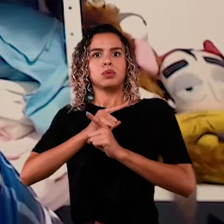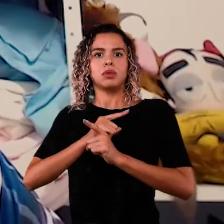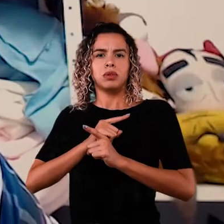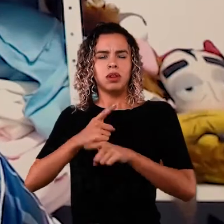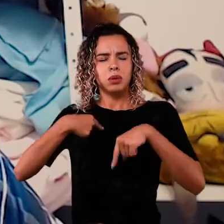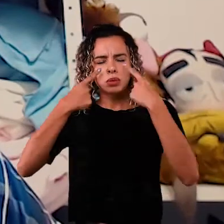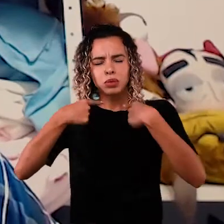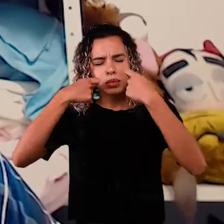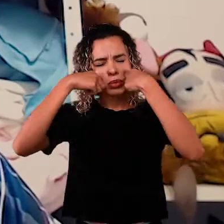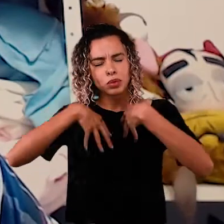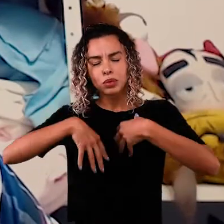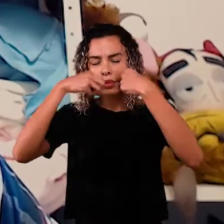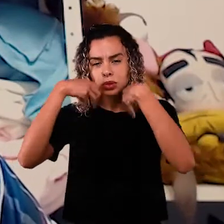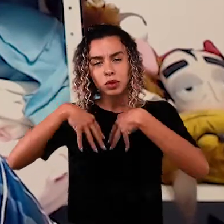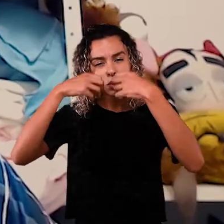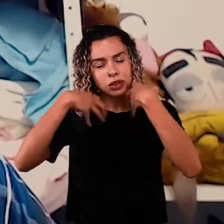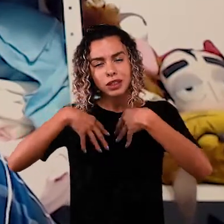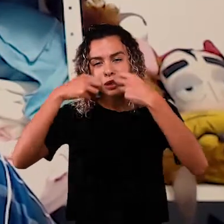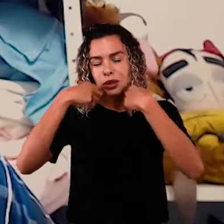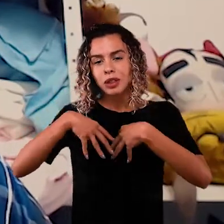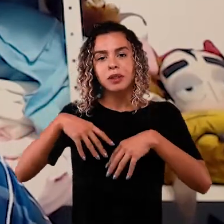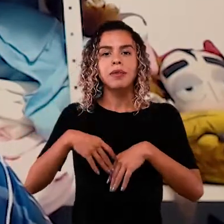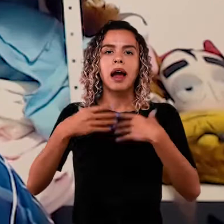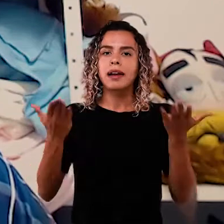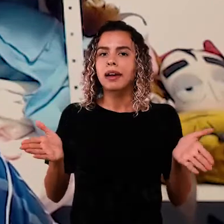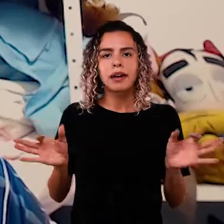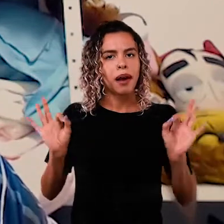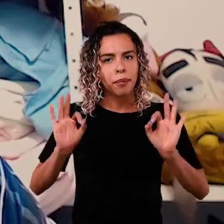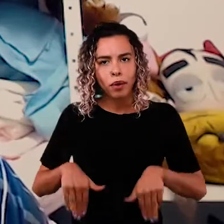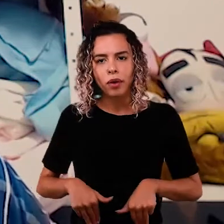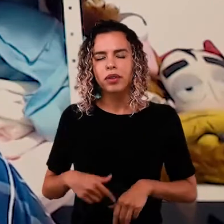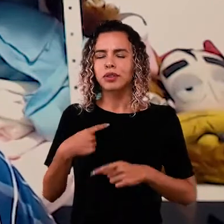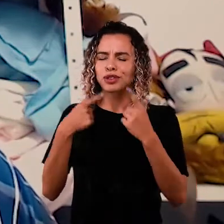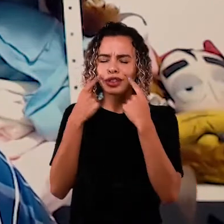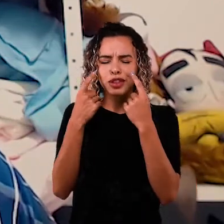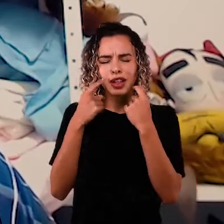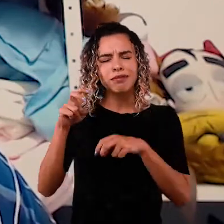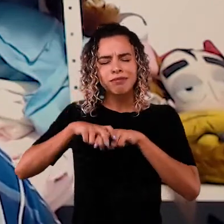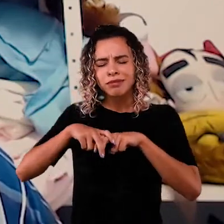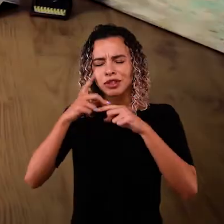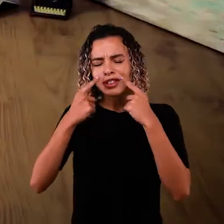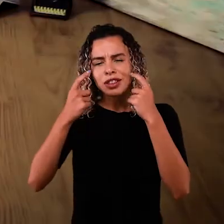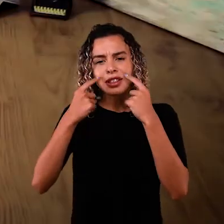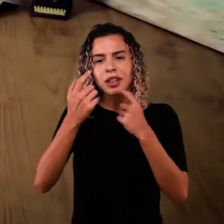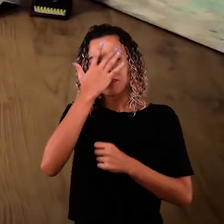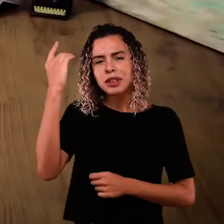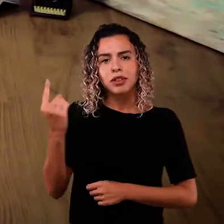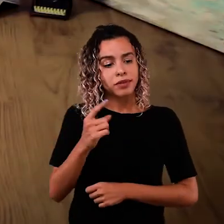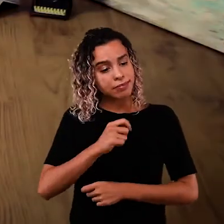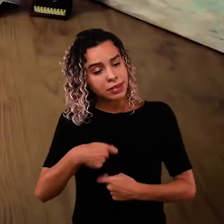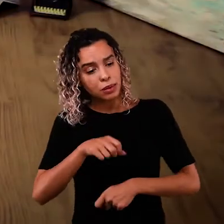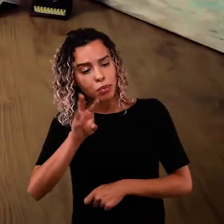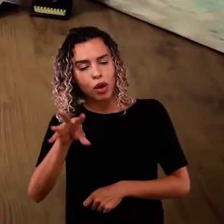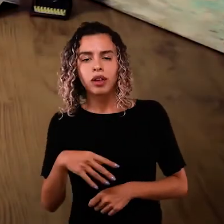eu comecei a chorar bastante, aí entrei em crise. Aí acabou a sessão, eu fiquei chorando mais um tempo lá, até que chegou alguém e falou que eu tinha que ir